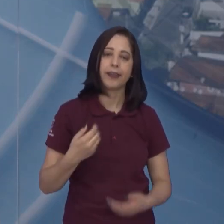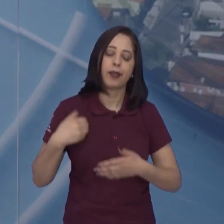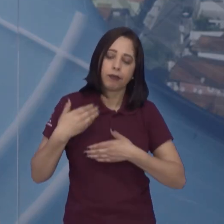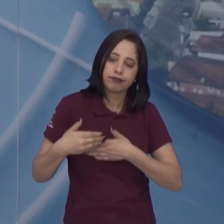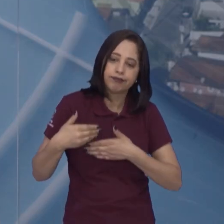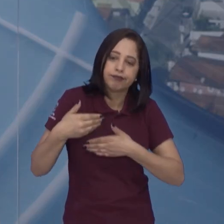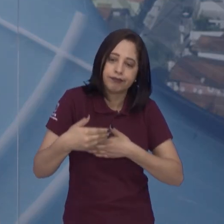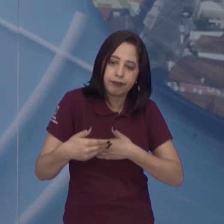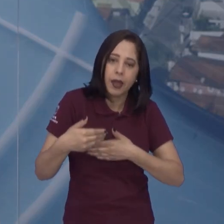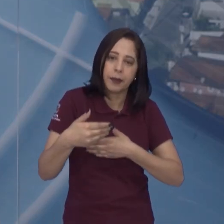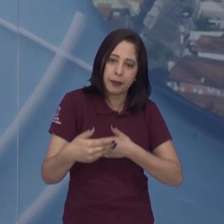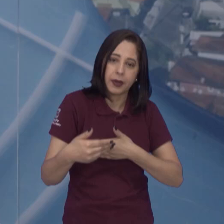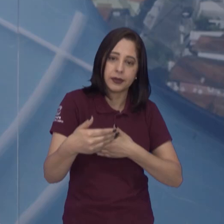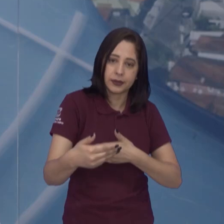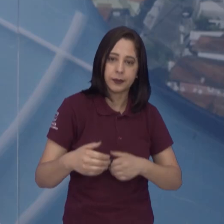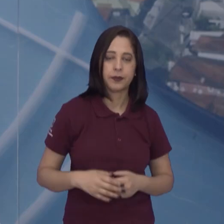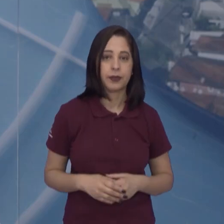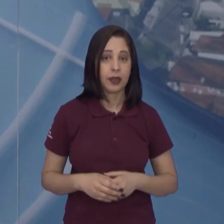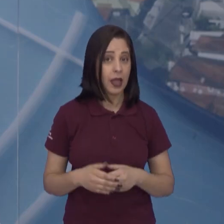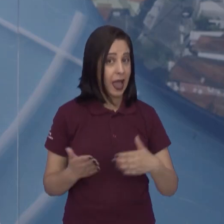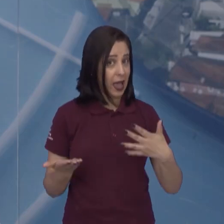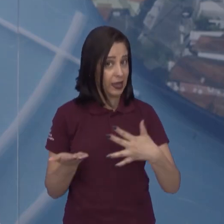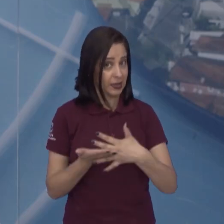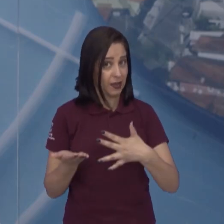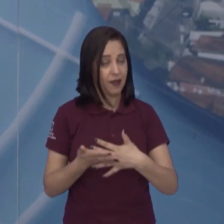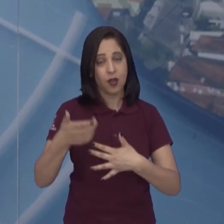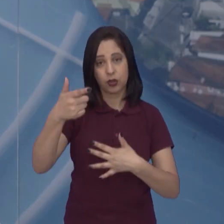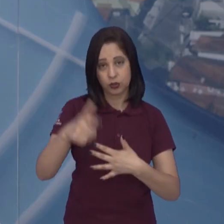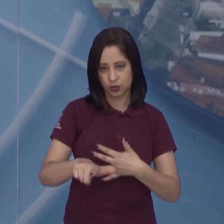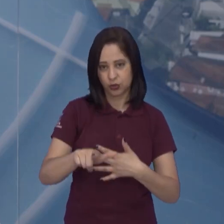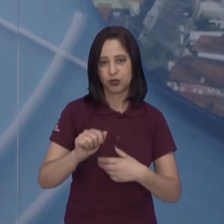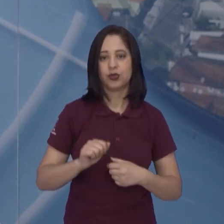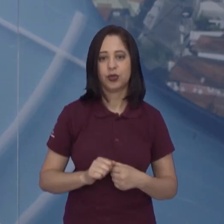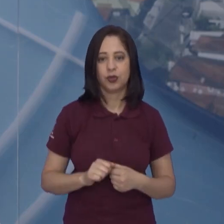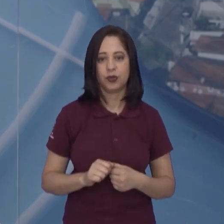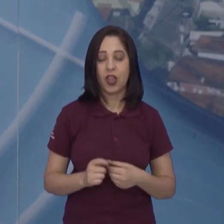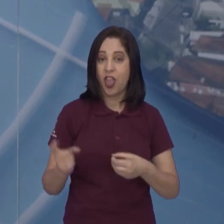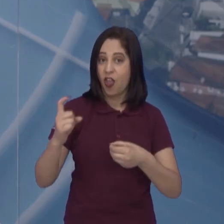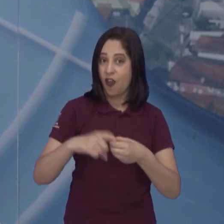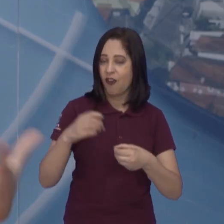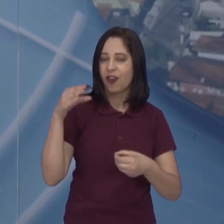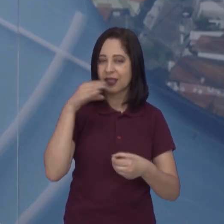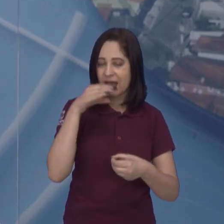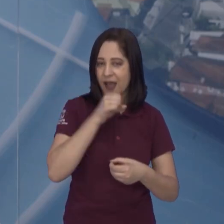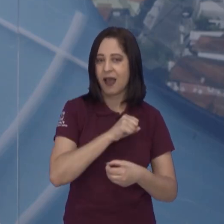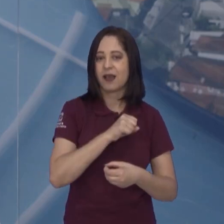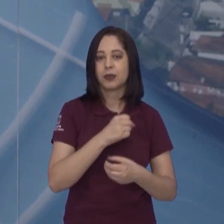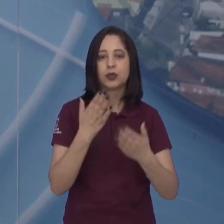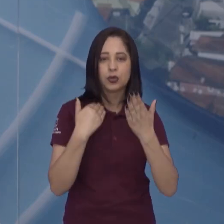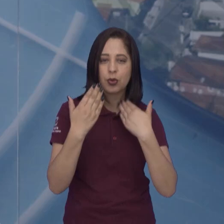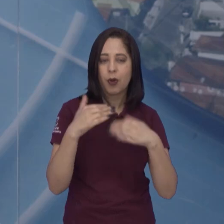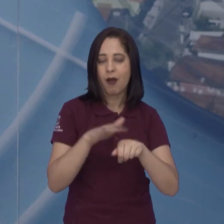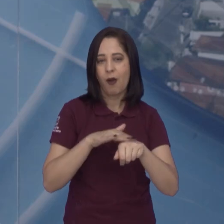isso, mas é um caminho. A gente vai para mais uma pausa, a última de hoje, mas daqui a pouquinho a gente retoma para